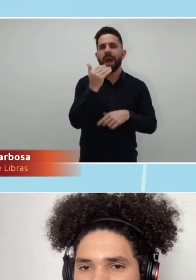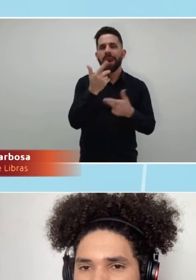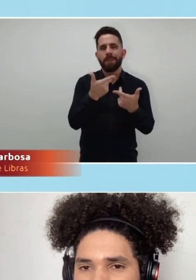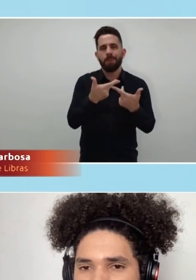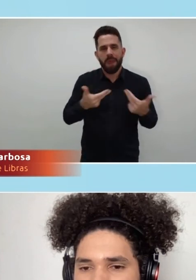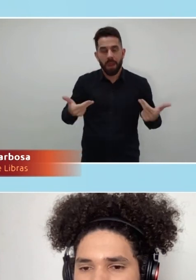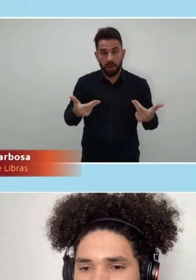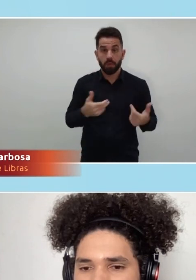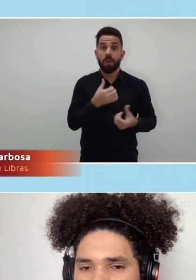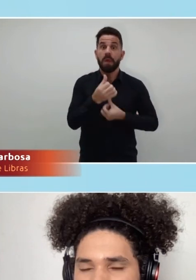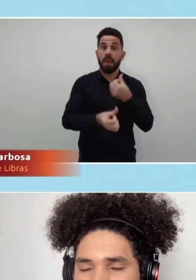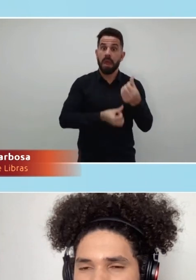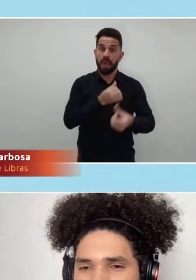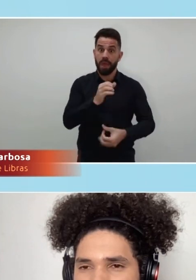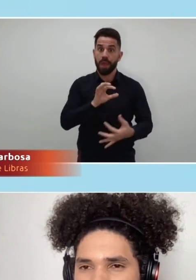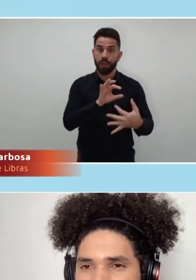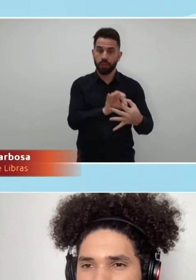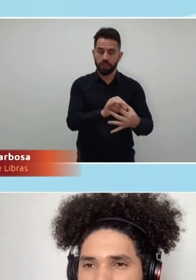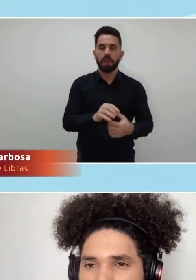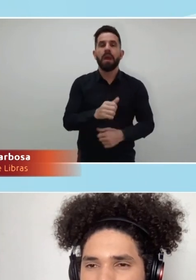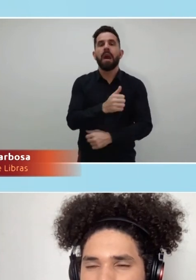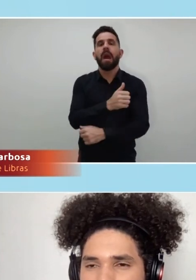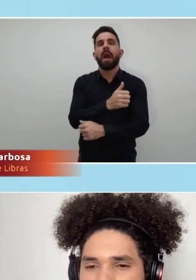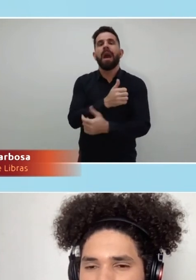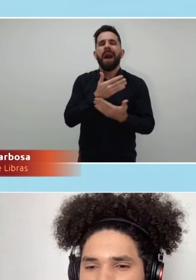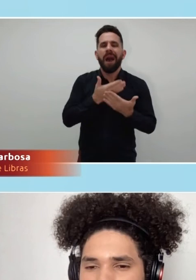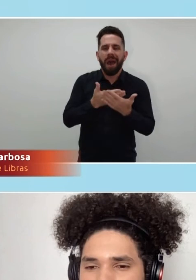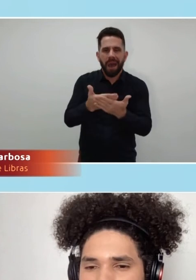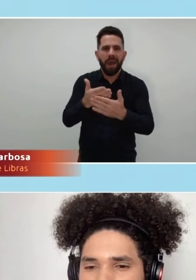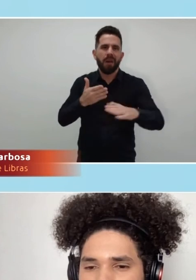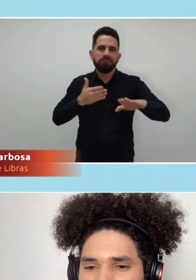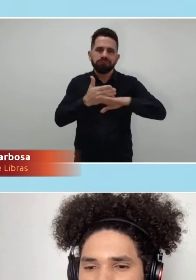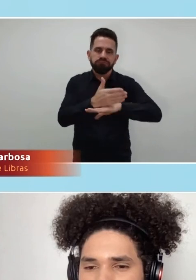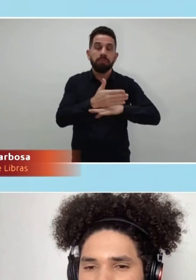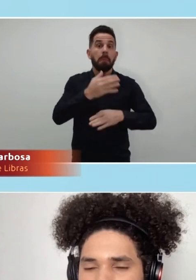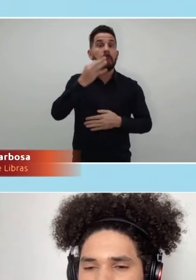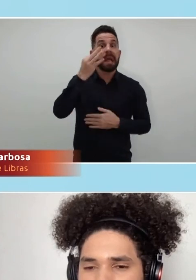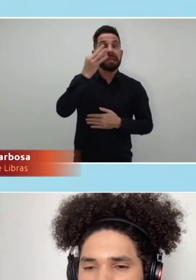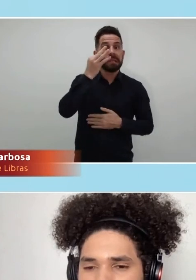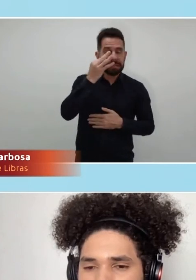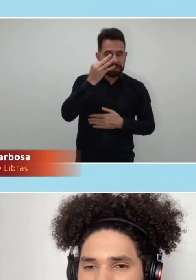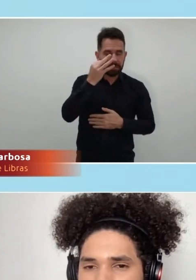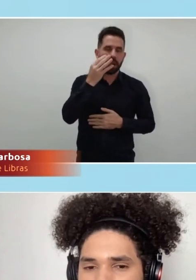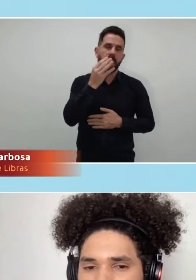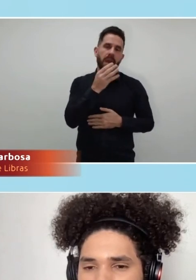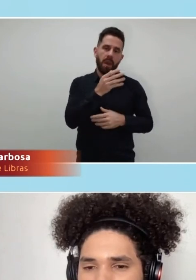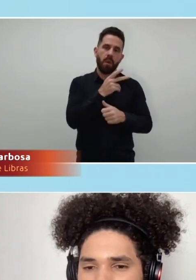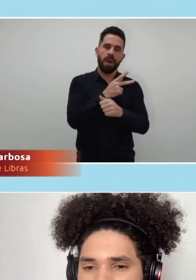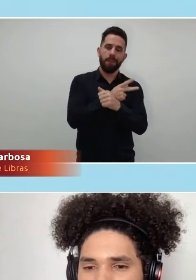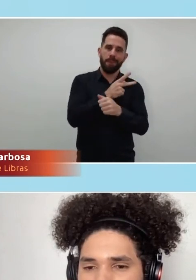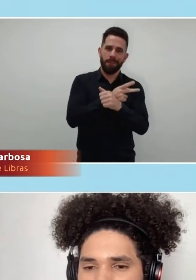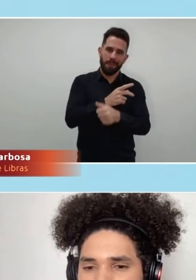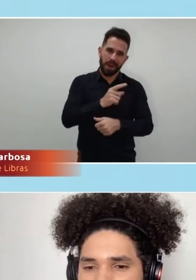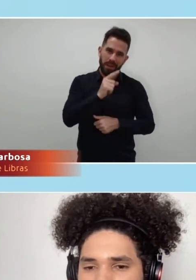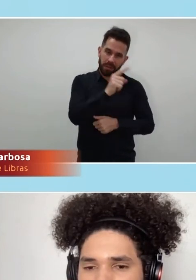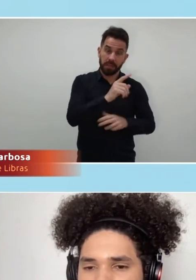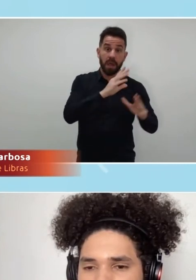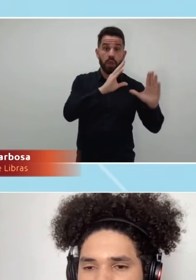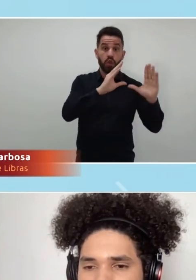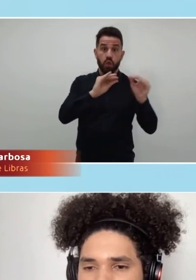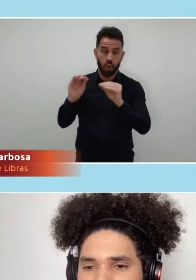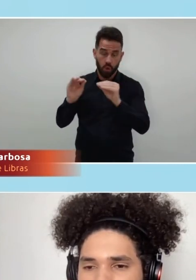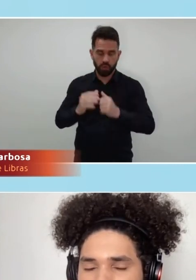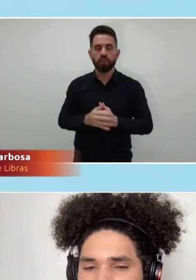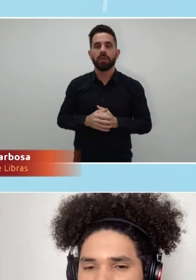Adultos. As aulas serão ministradas presencialmente no campus Aparecida de Goiânia, na região metropolitana da capital, no período noturno.